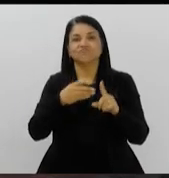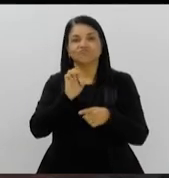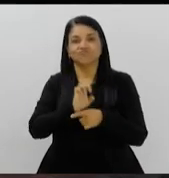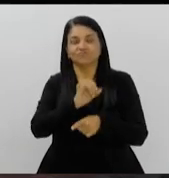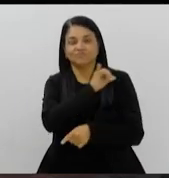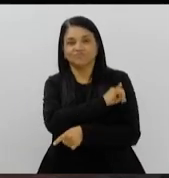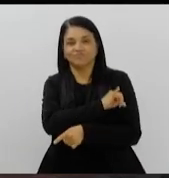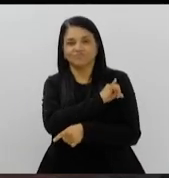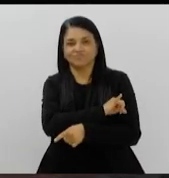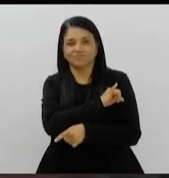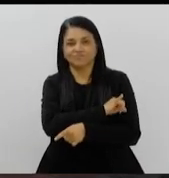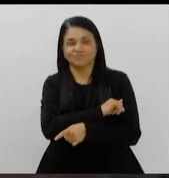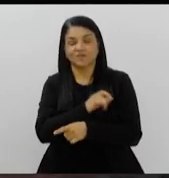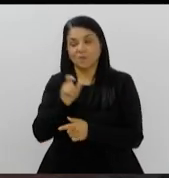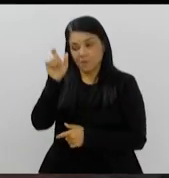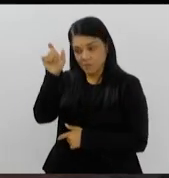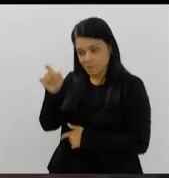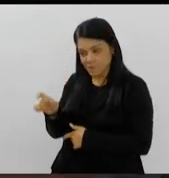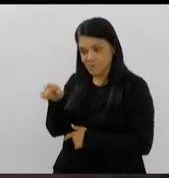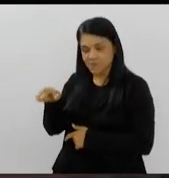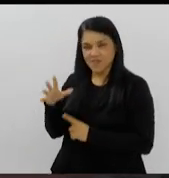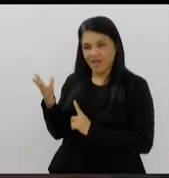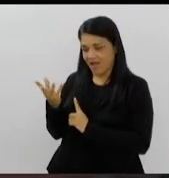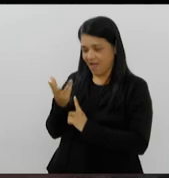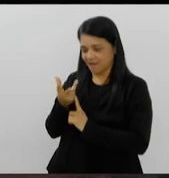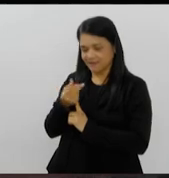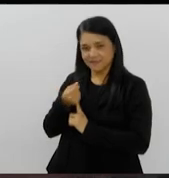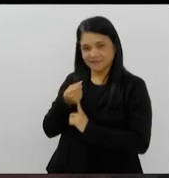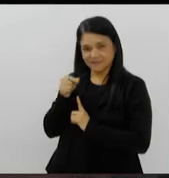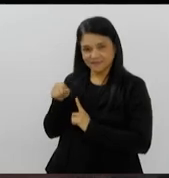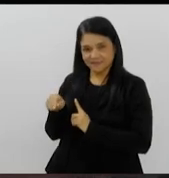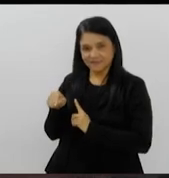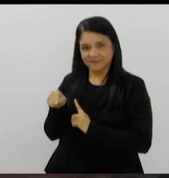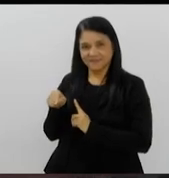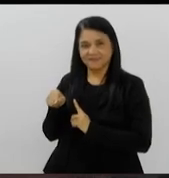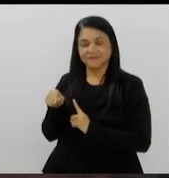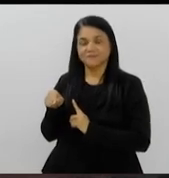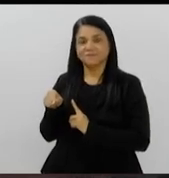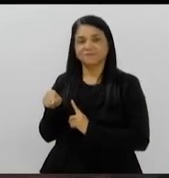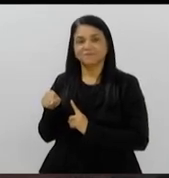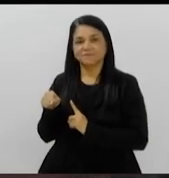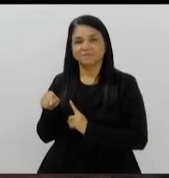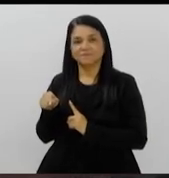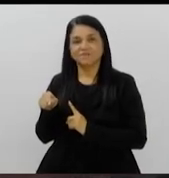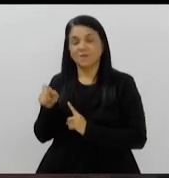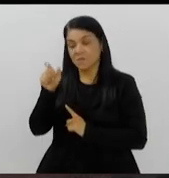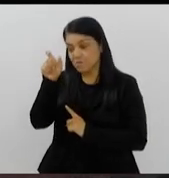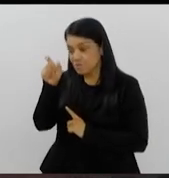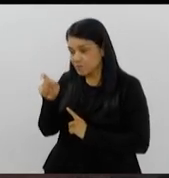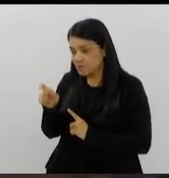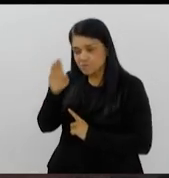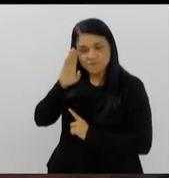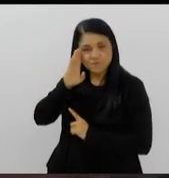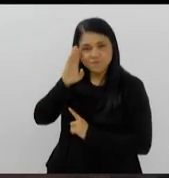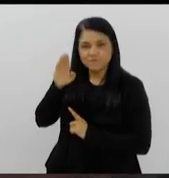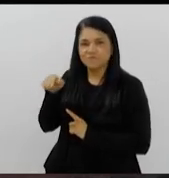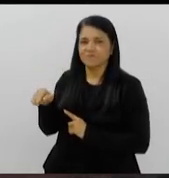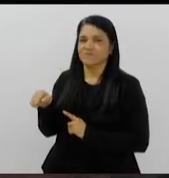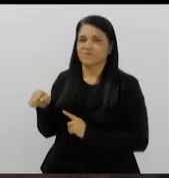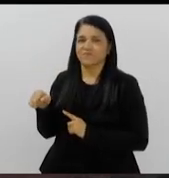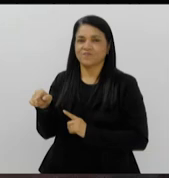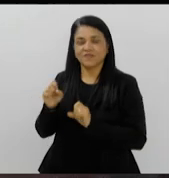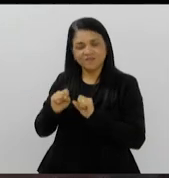Janeiro para uma grande artista e, mais do que artista, uma pessoa ímpar,